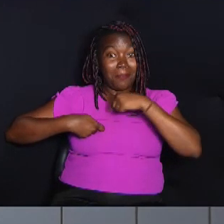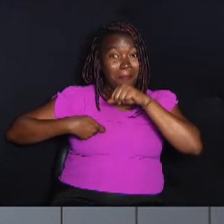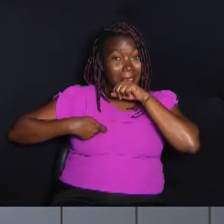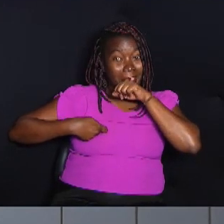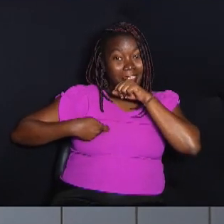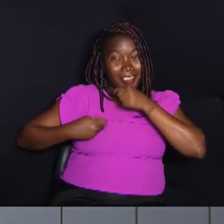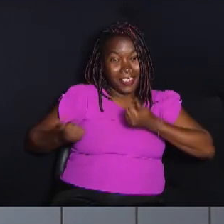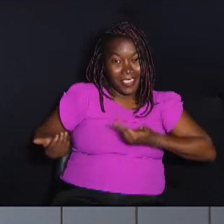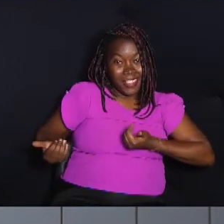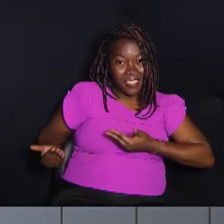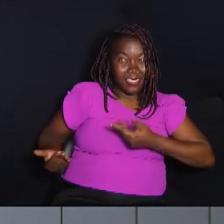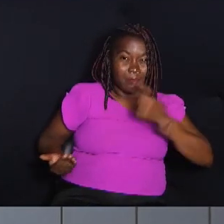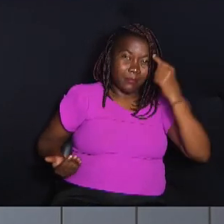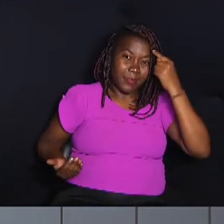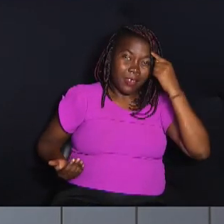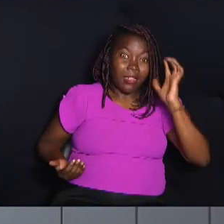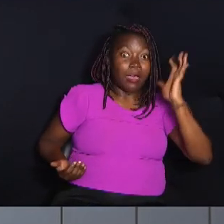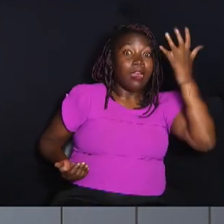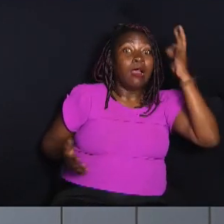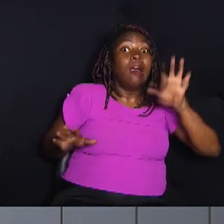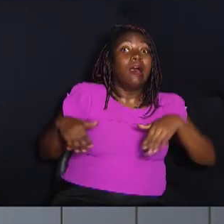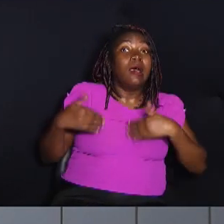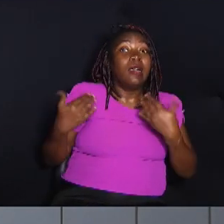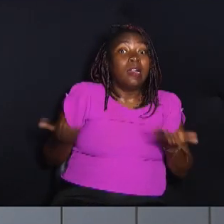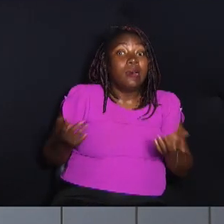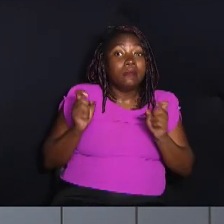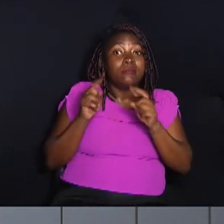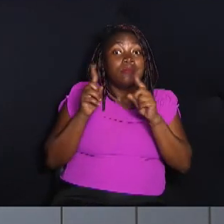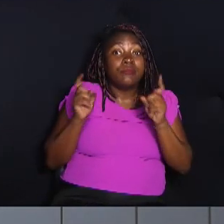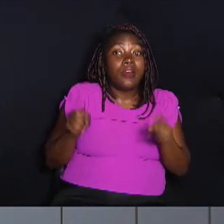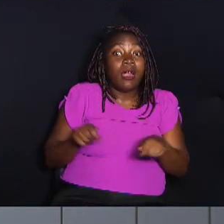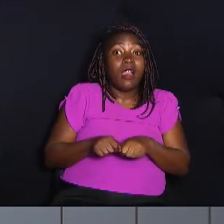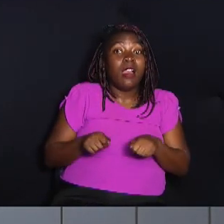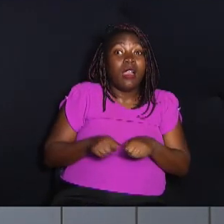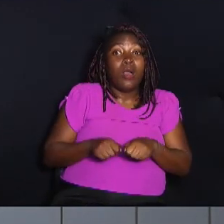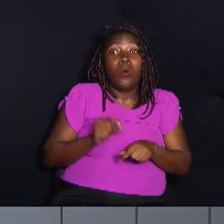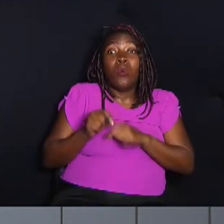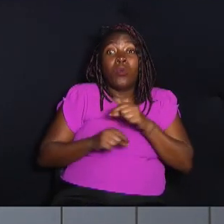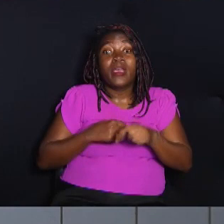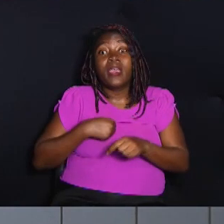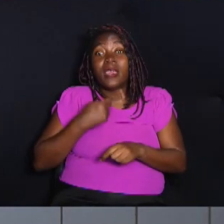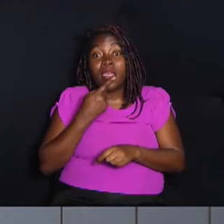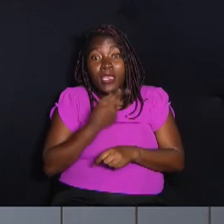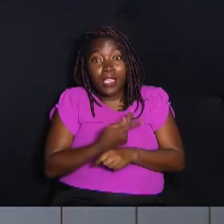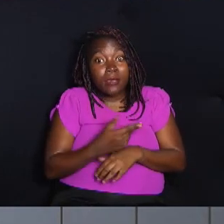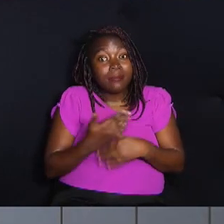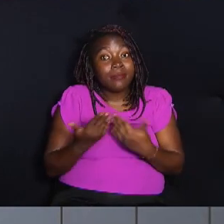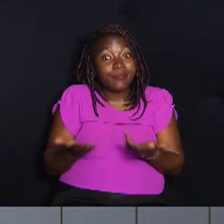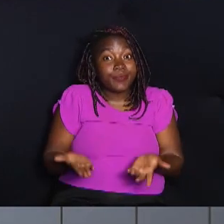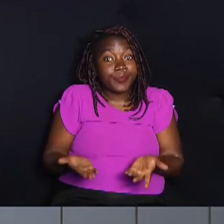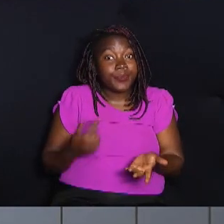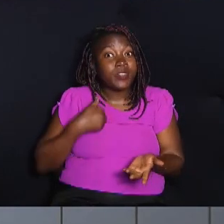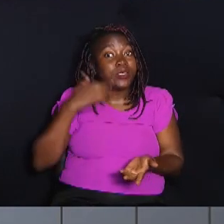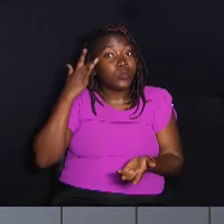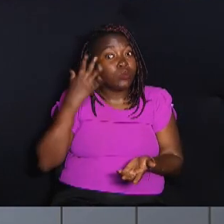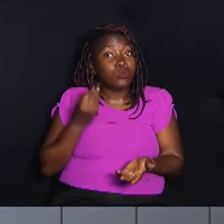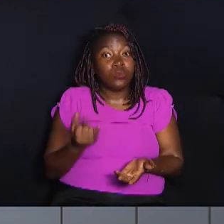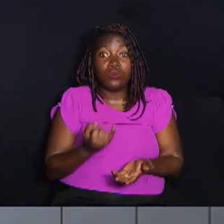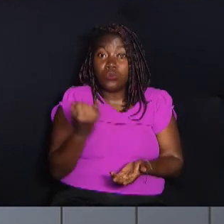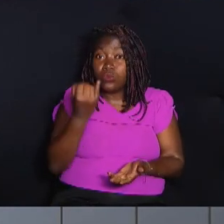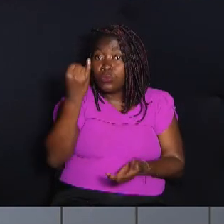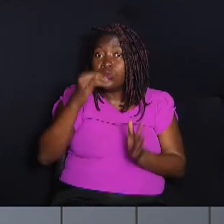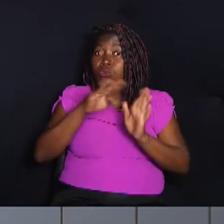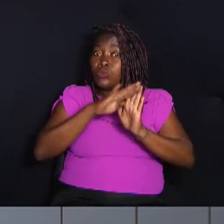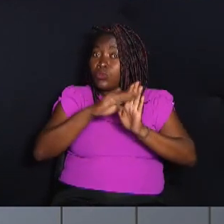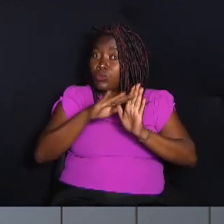se pega em situações, e agora? Sim. O que eu faço? Né? O que eu digo? Entende? Então, eu acho que é muito importante o programa